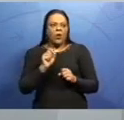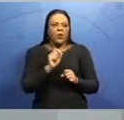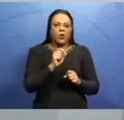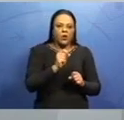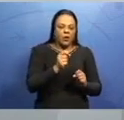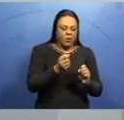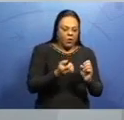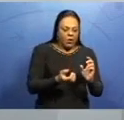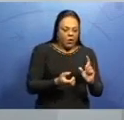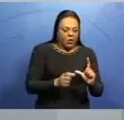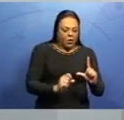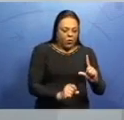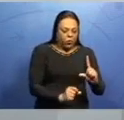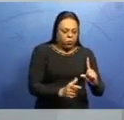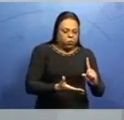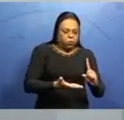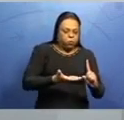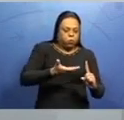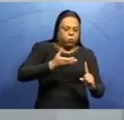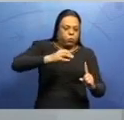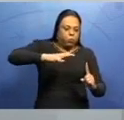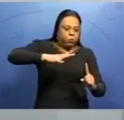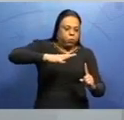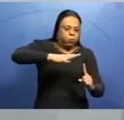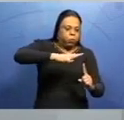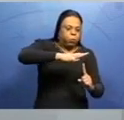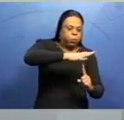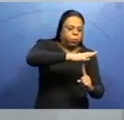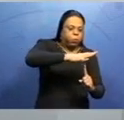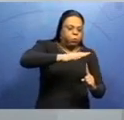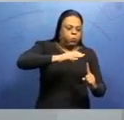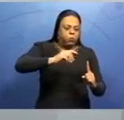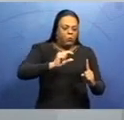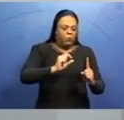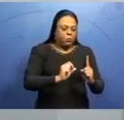Capacidade. Qual que é a unidade de medida de capacidade?